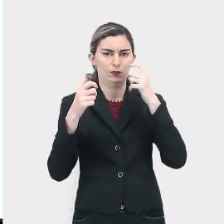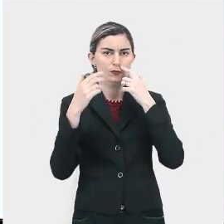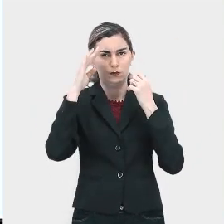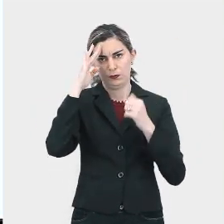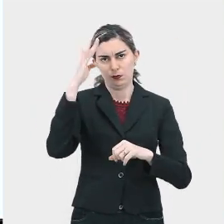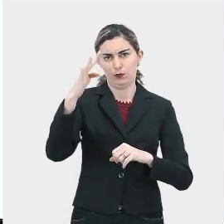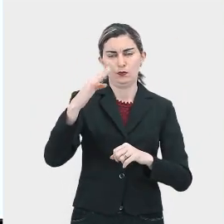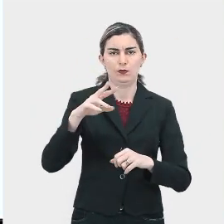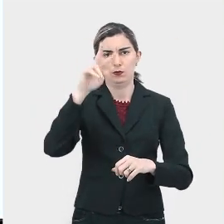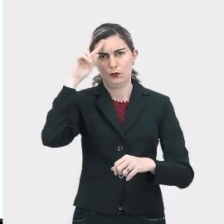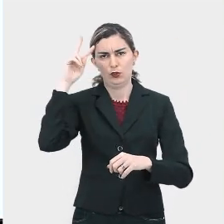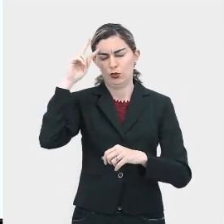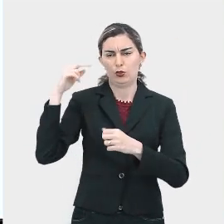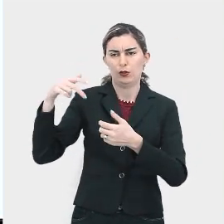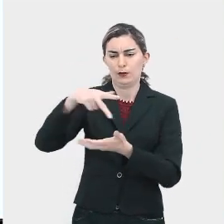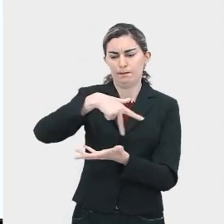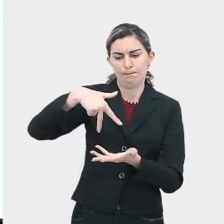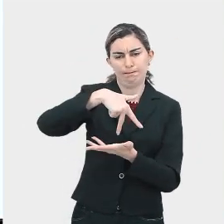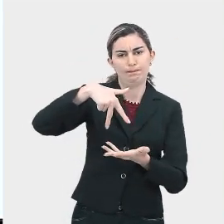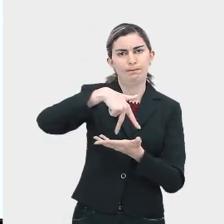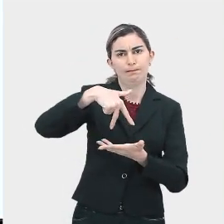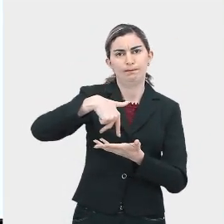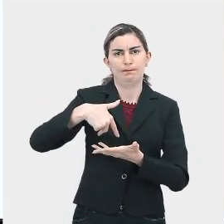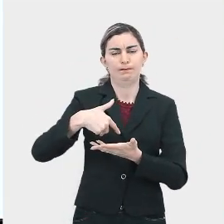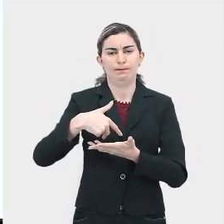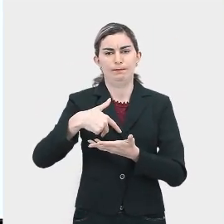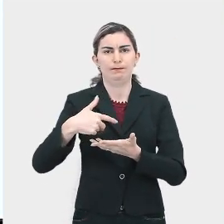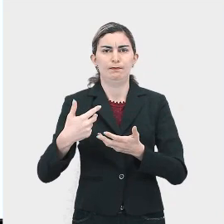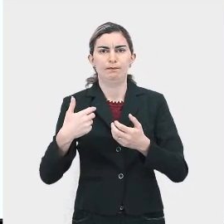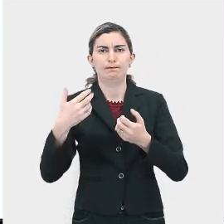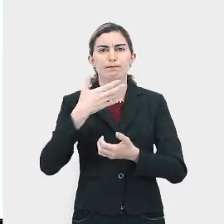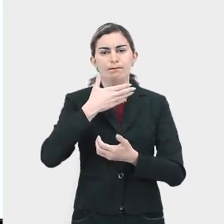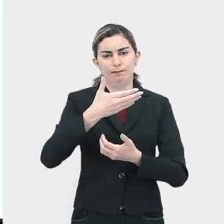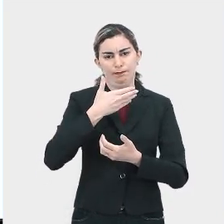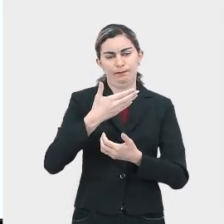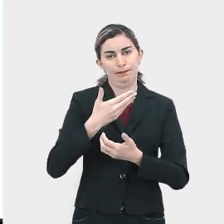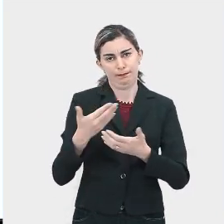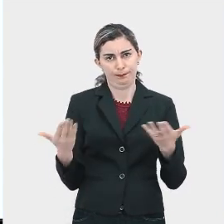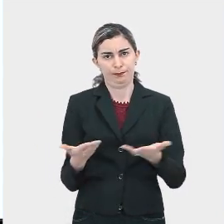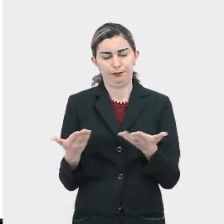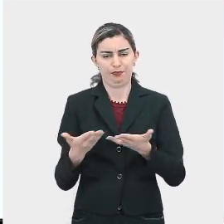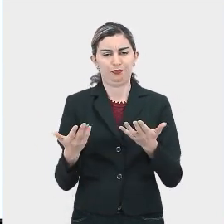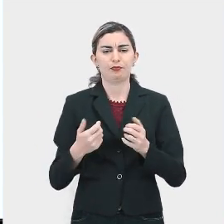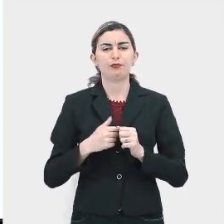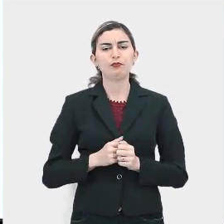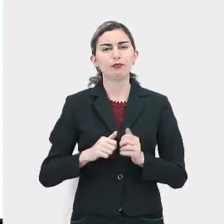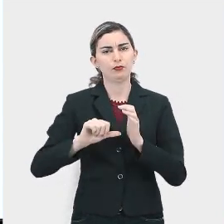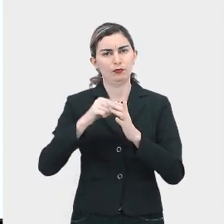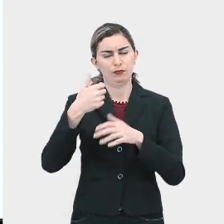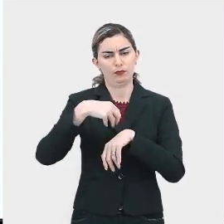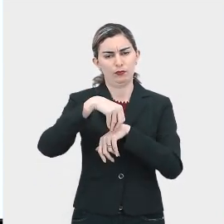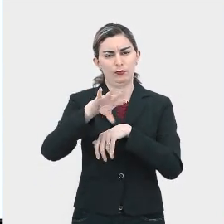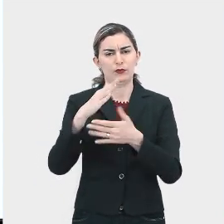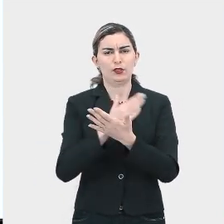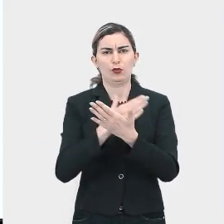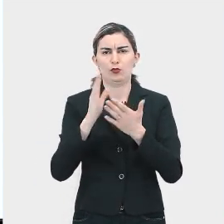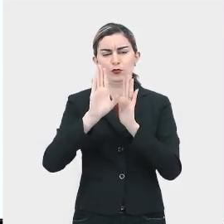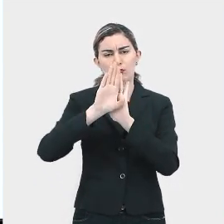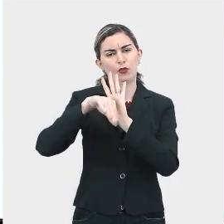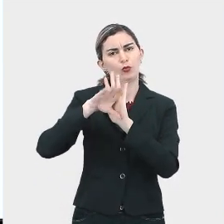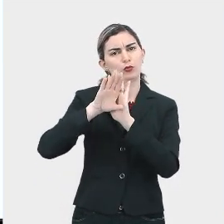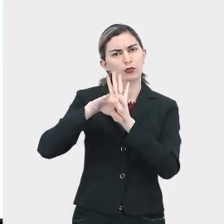tema principal História da Dança com danças do ciclo natalino. Então, primeiramente, eu vou trazer para vocês